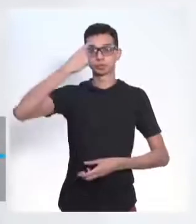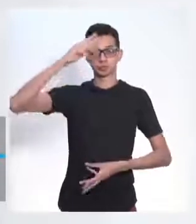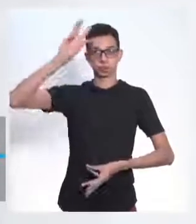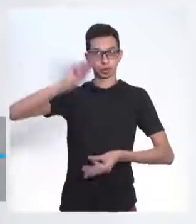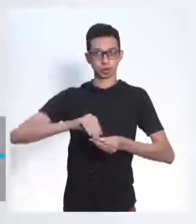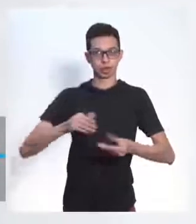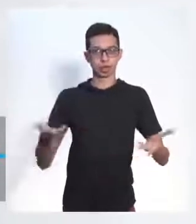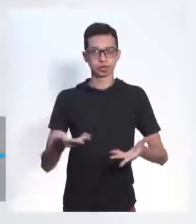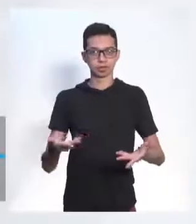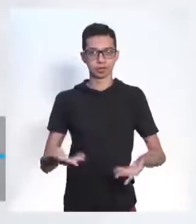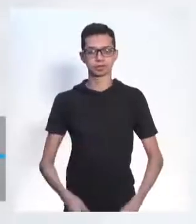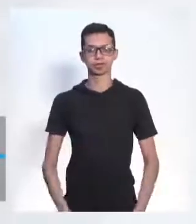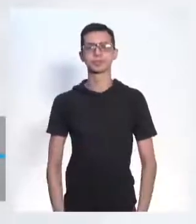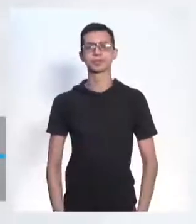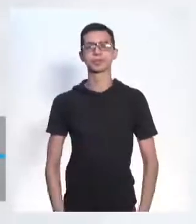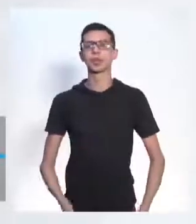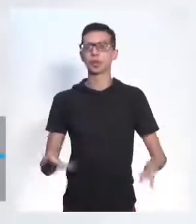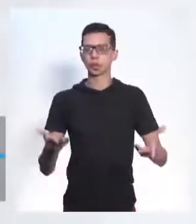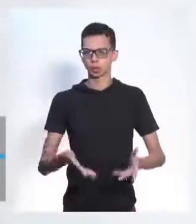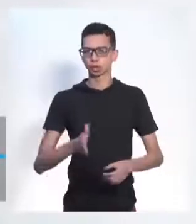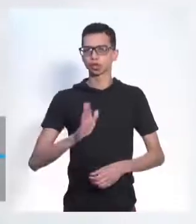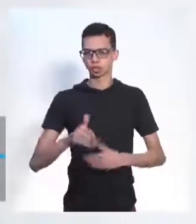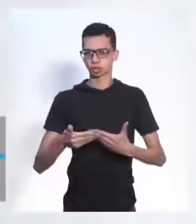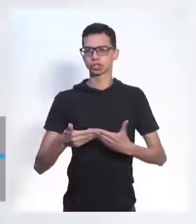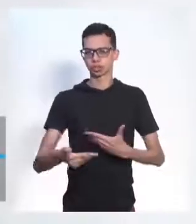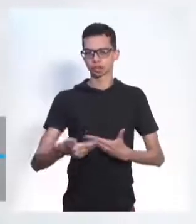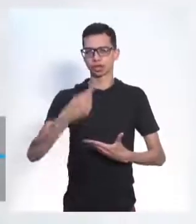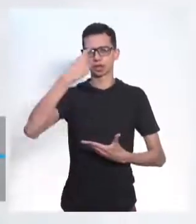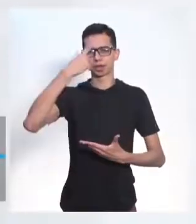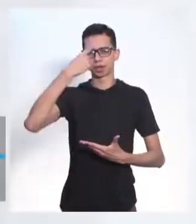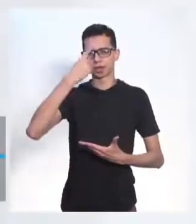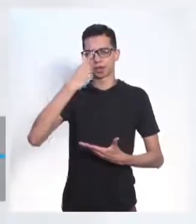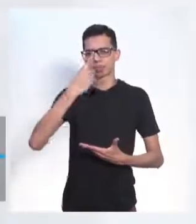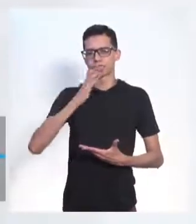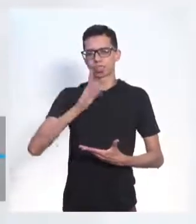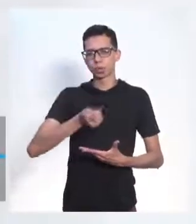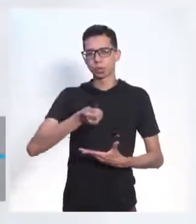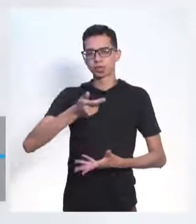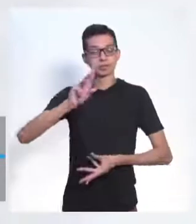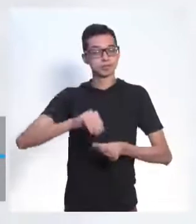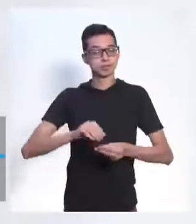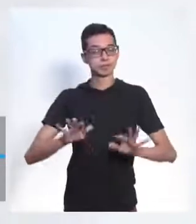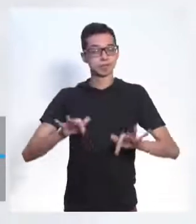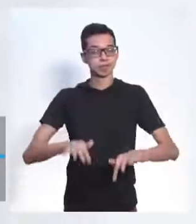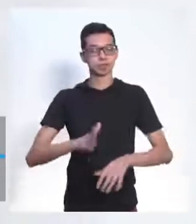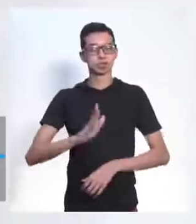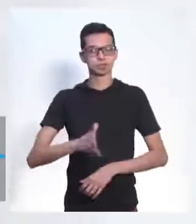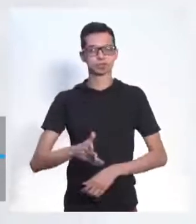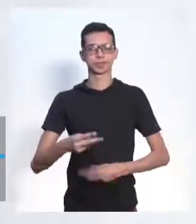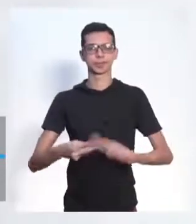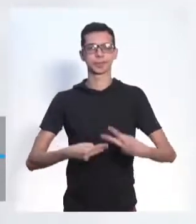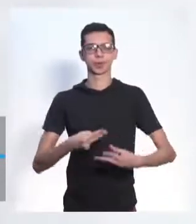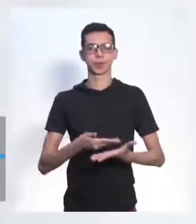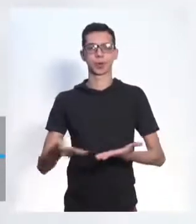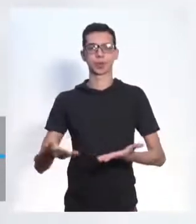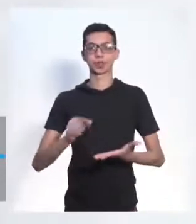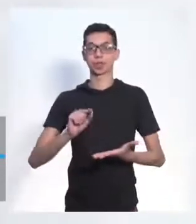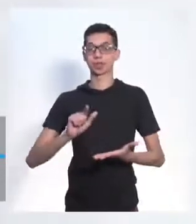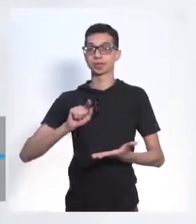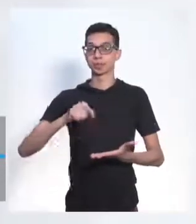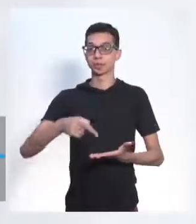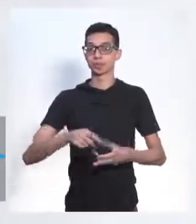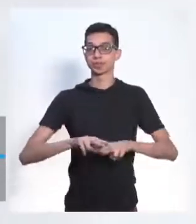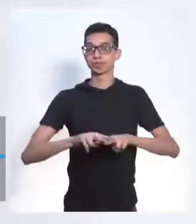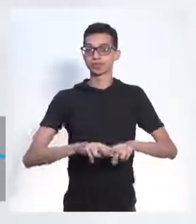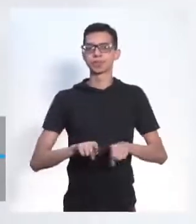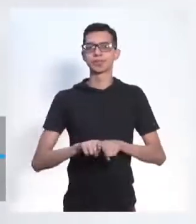está praticamente concluindo aí o bimestre, né? A gente vai começar nas próximas, fazer uma revisãozinha,